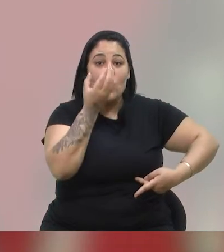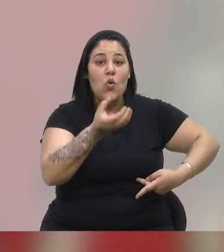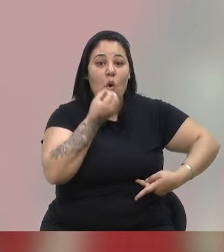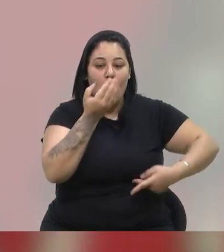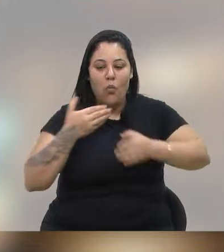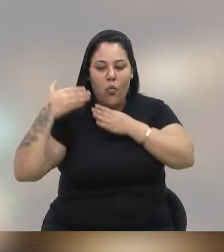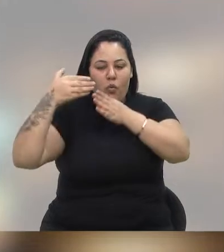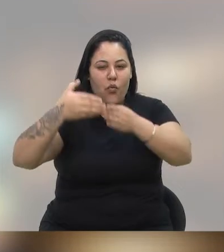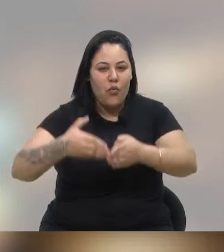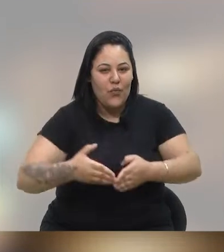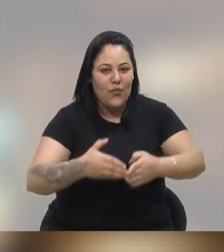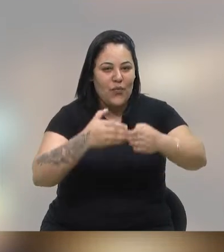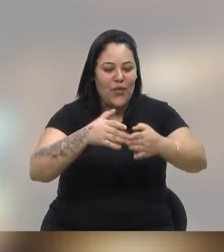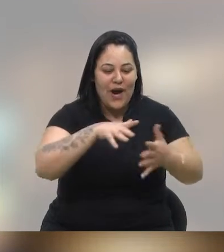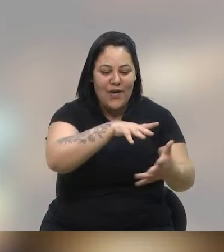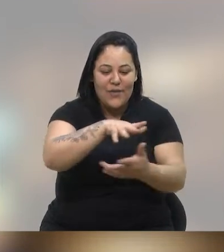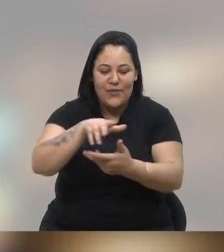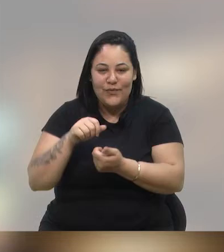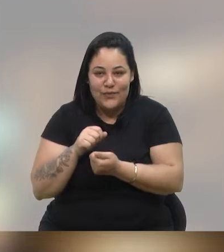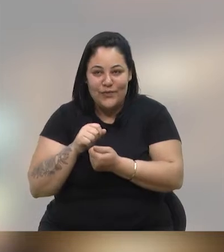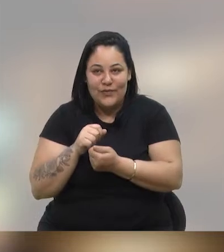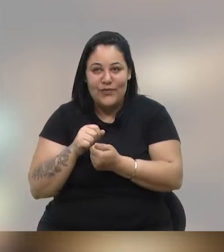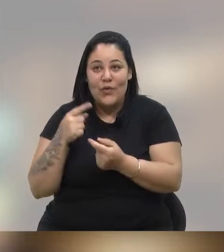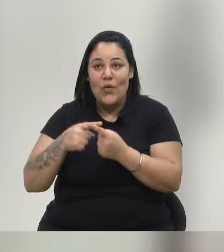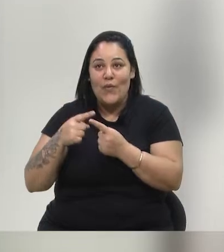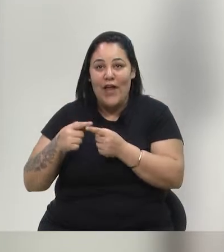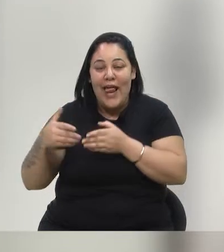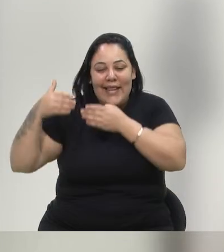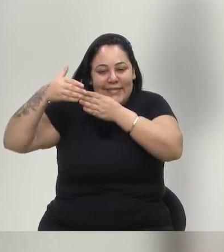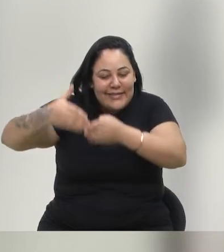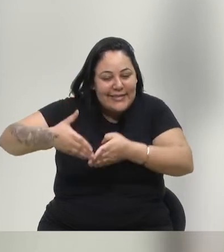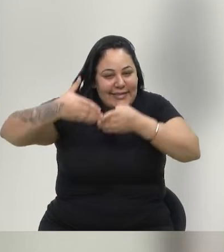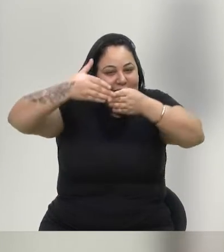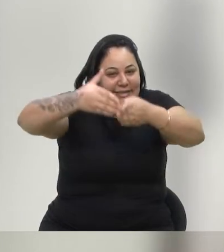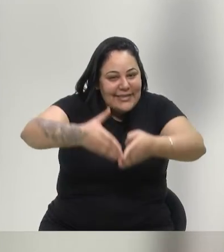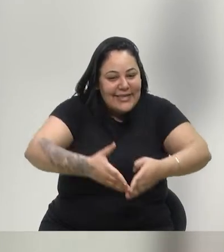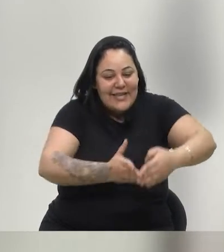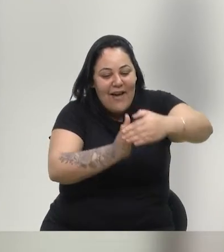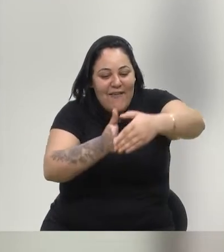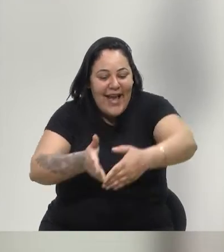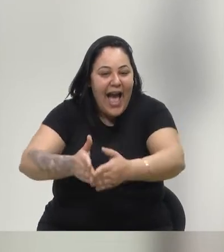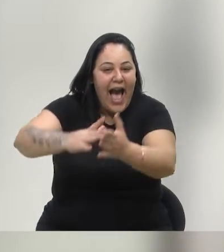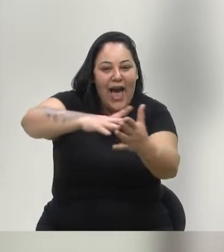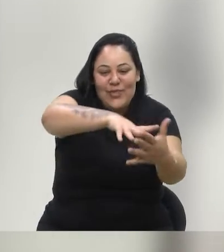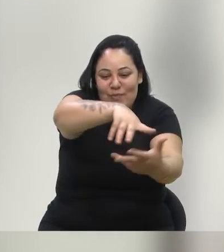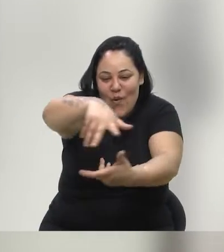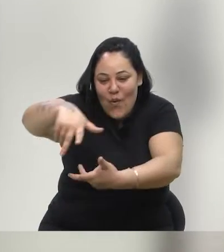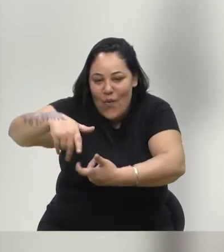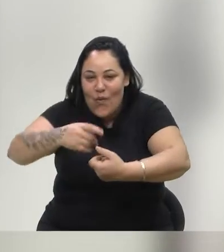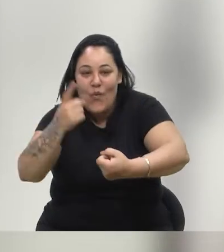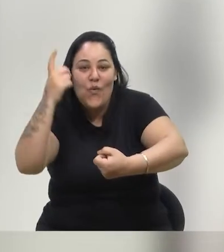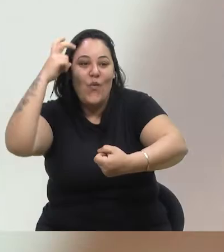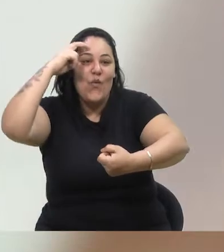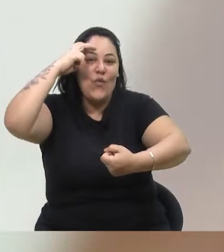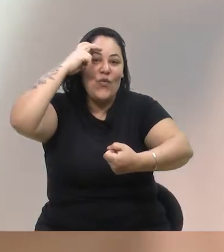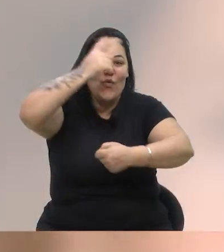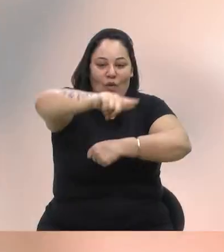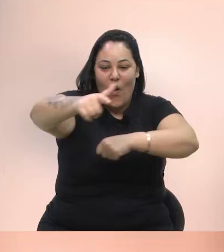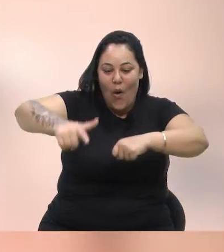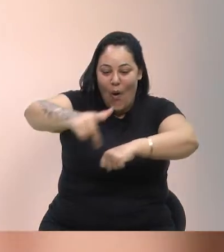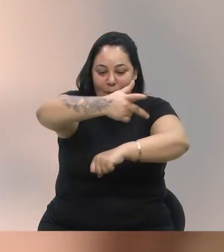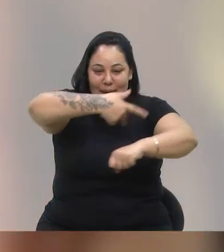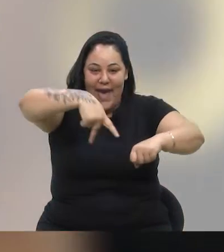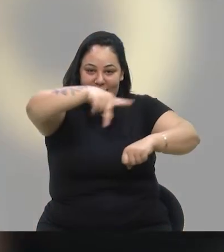contos culturais do Navega Mundo, como o nome já diz, é navegar pelo mundo, né? Então, é cultura. Ela viaja por